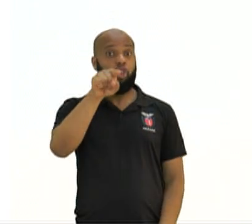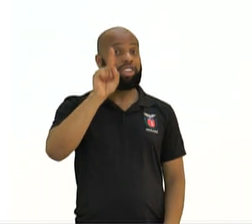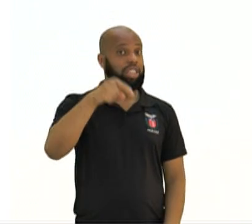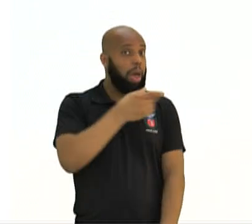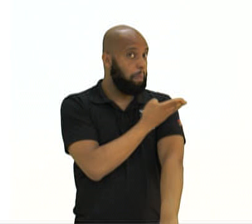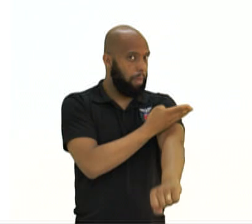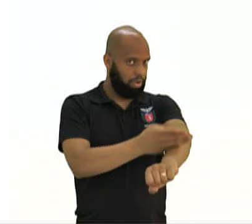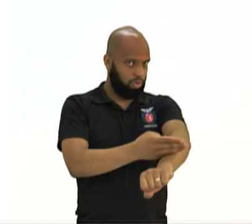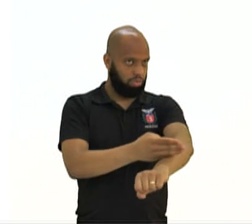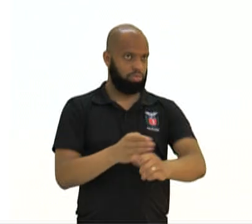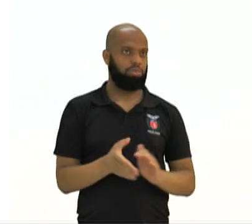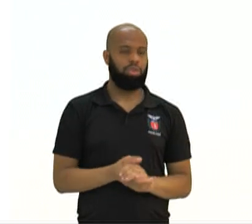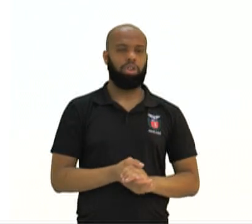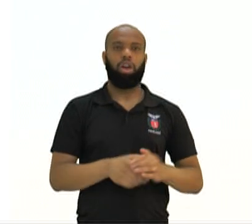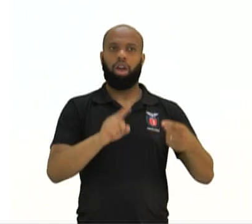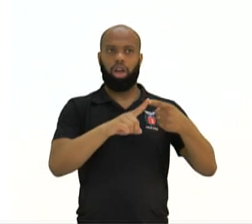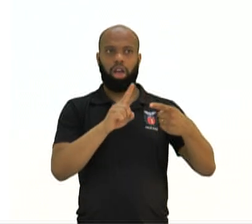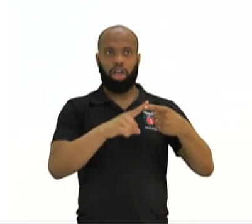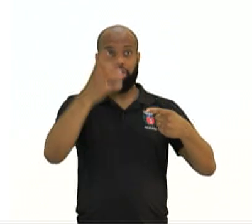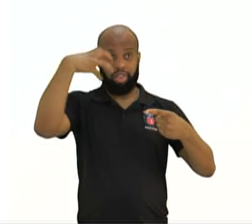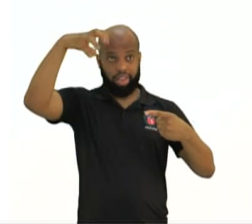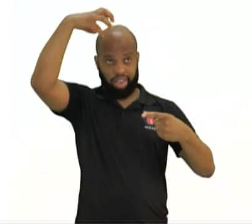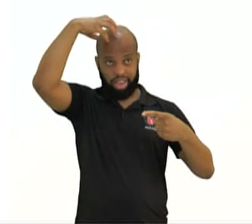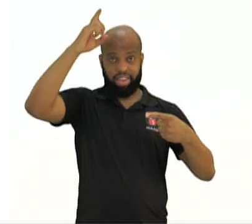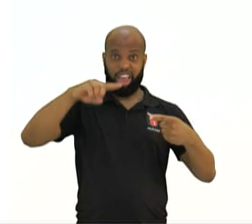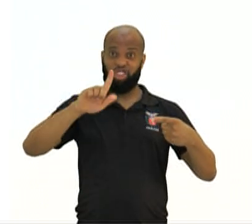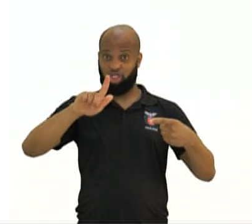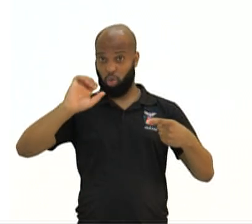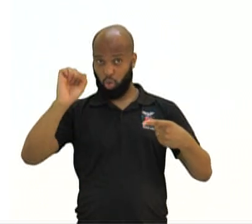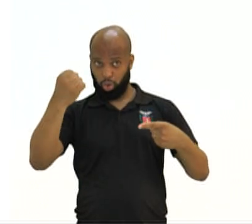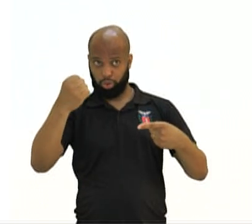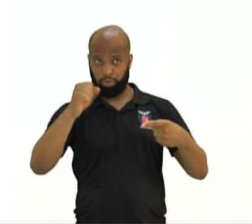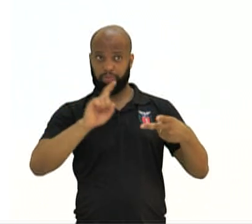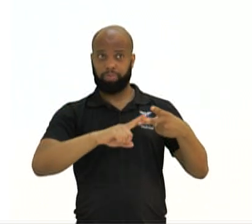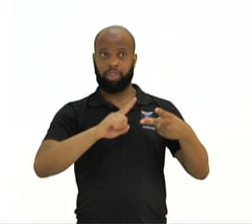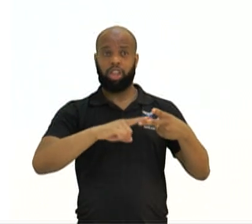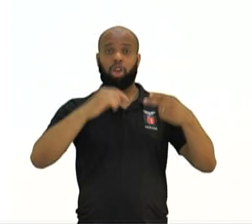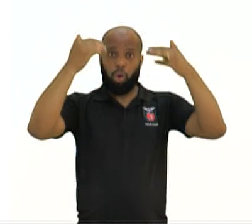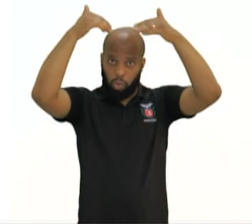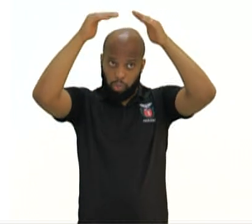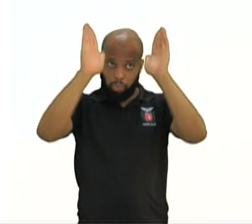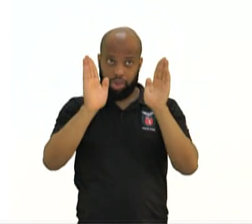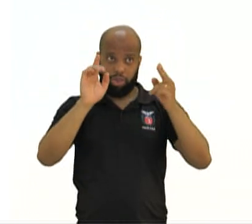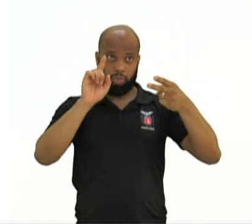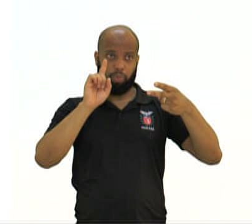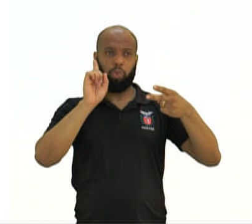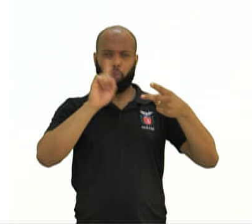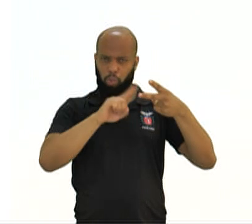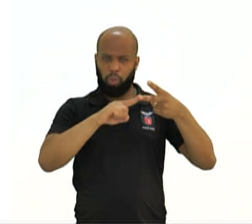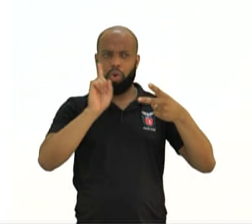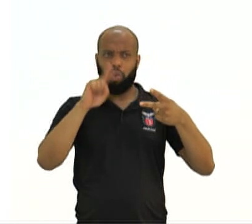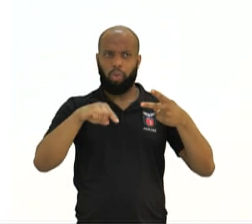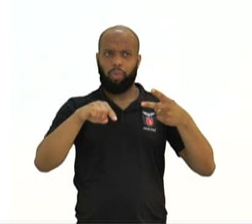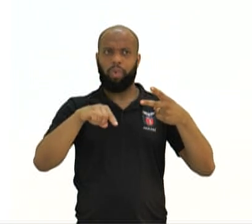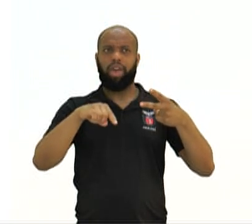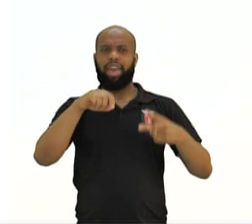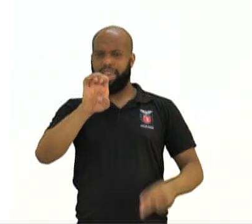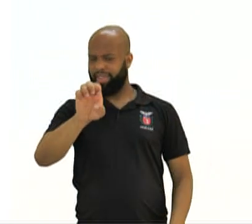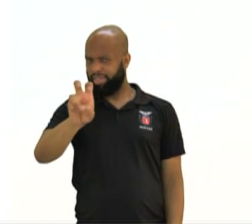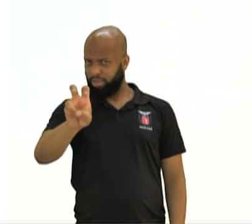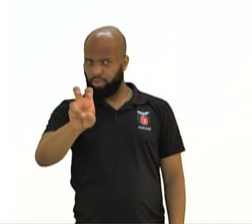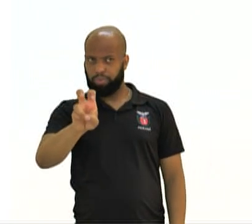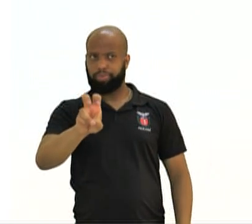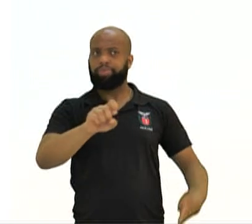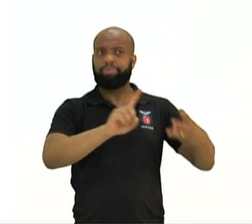brancas. Então, vamos lá. Alternativa A, vamos colocar o rei na casa G8. Alternativa B, nós vamos colocar o